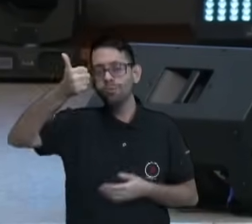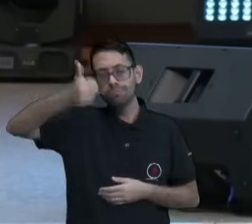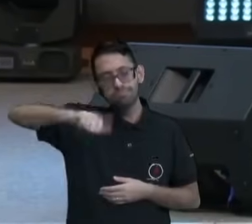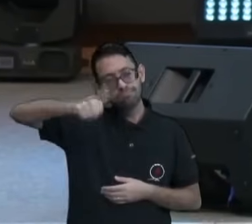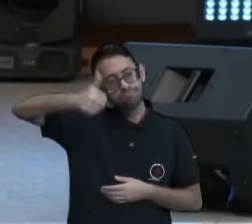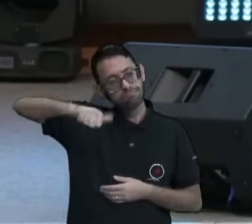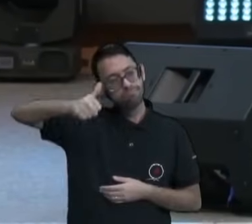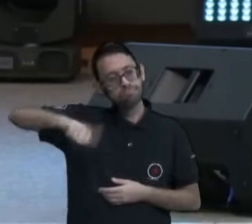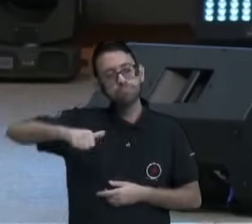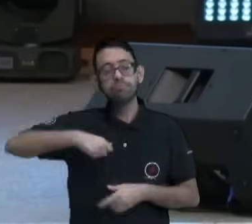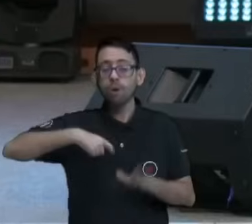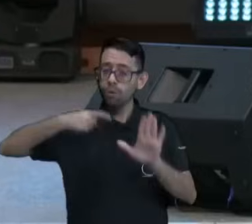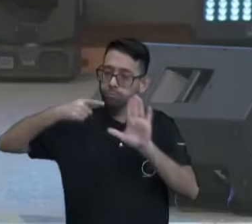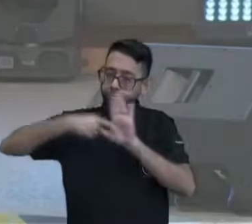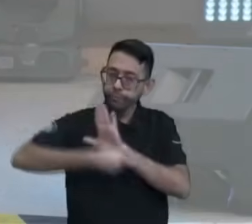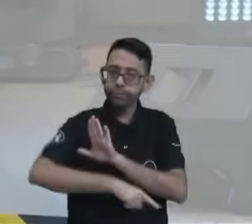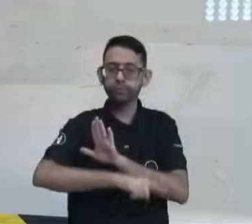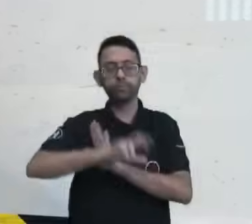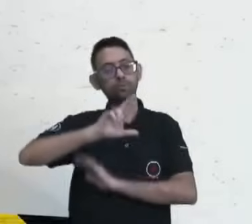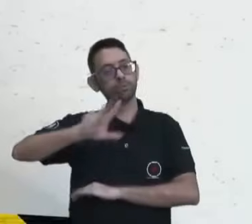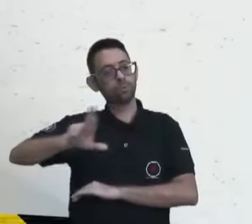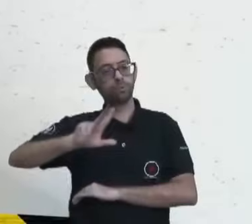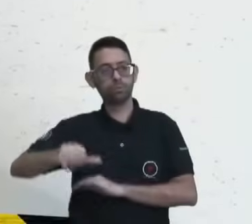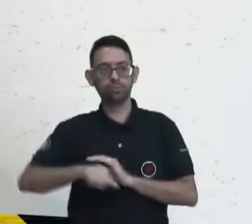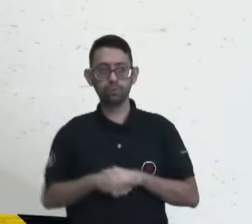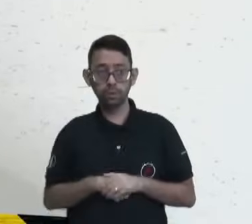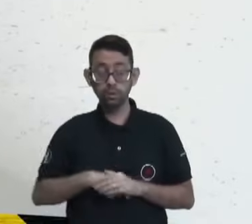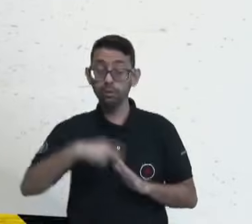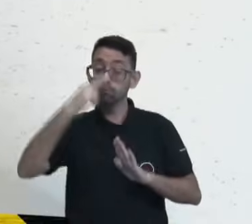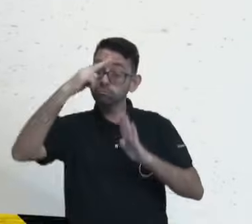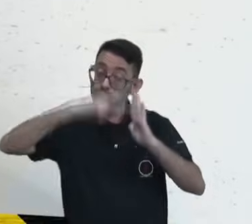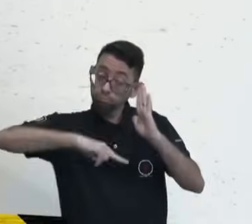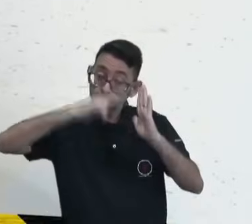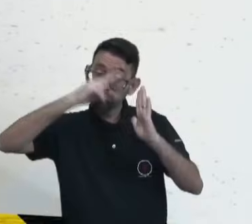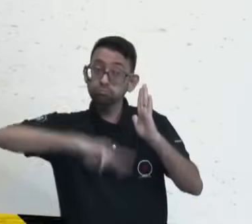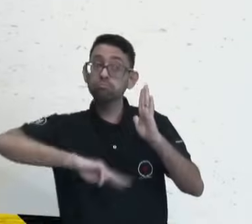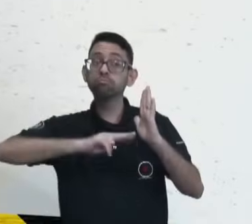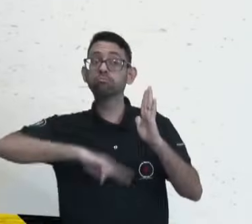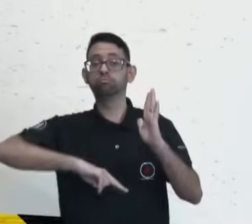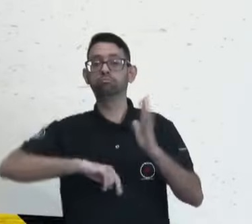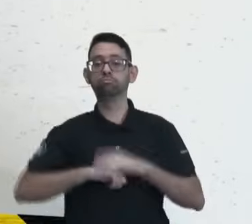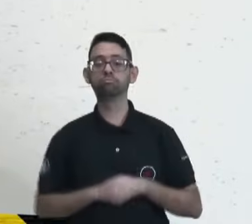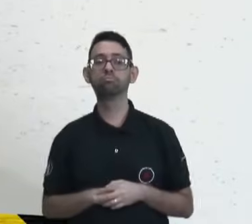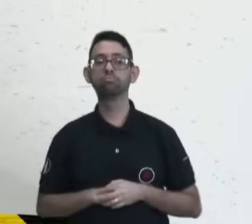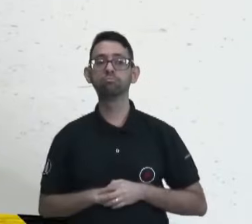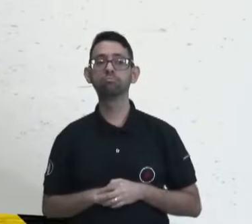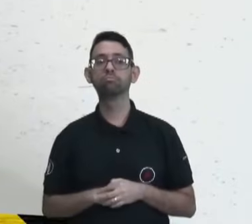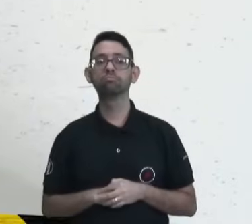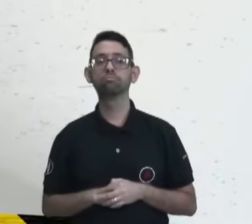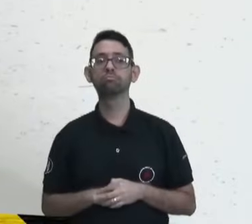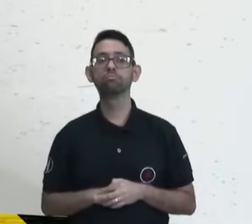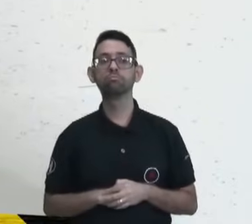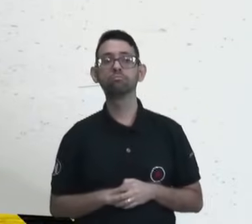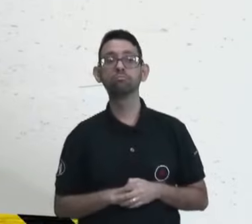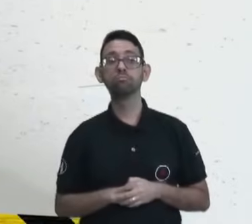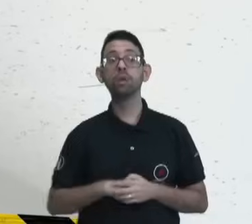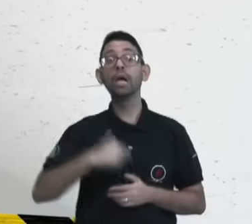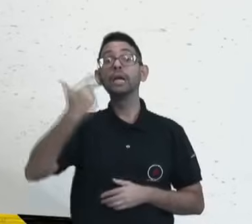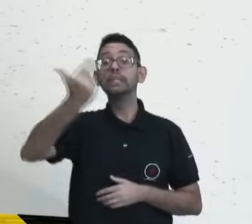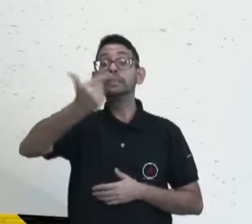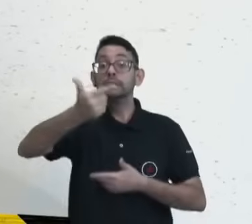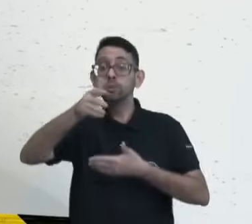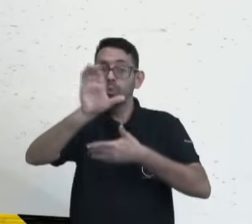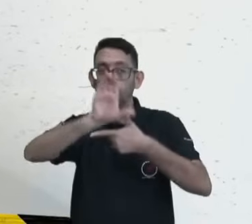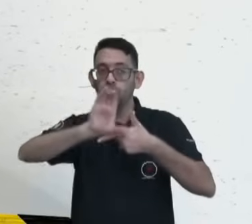texto que eu acabei de ler uma análise rápida do texto que eu acabei de ler de segunda Coríntios Capítulo